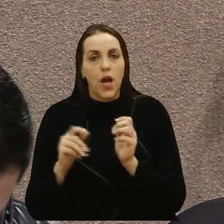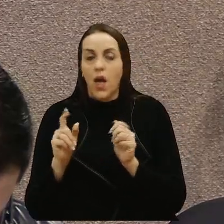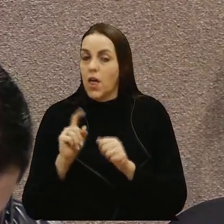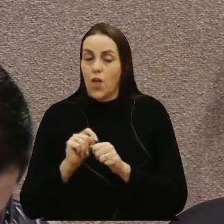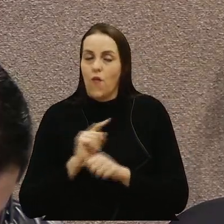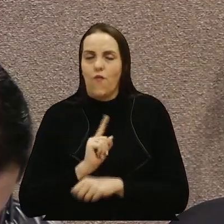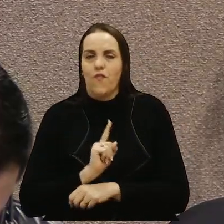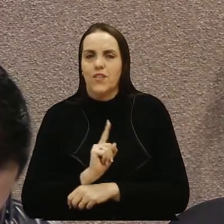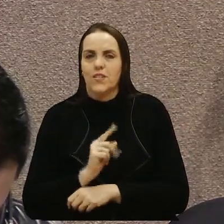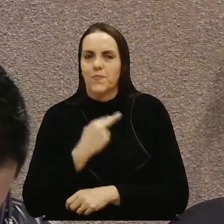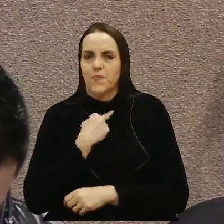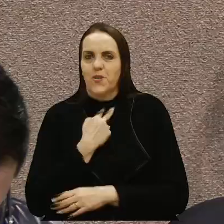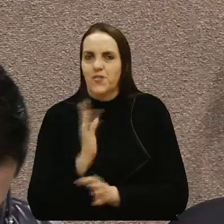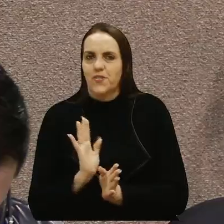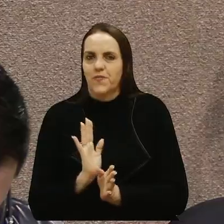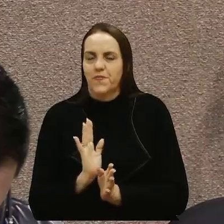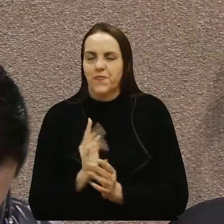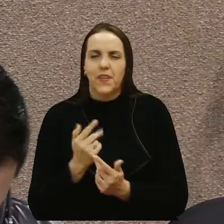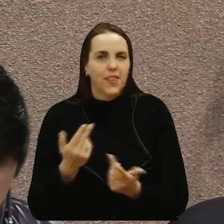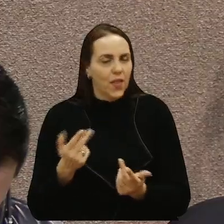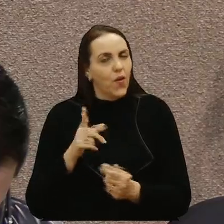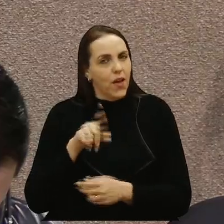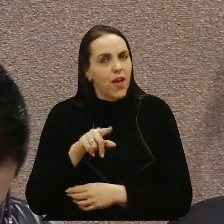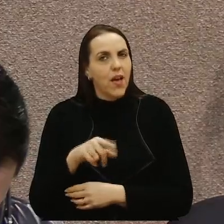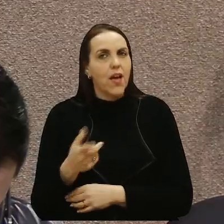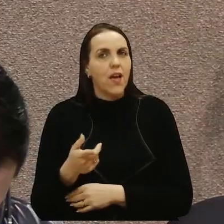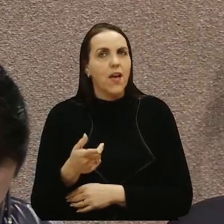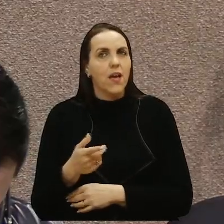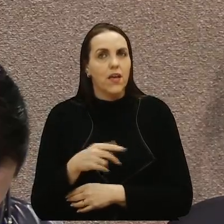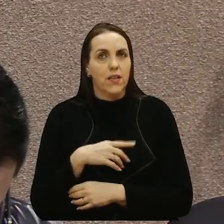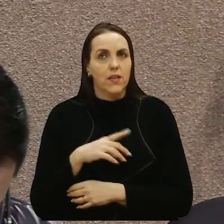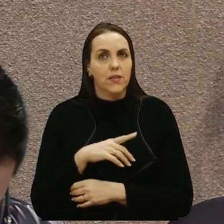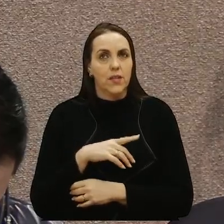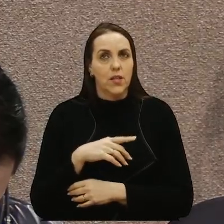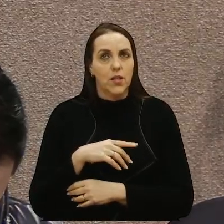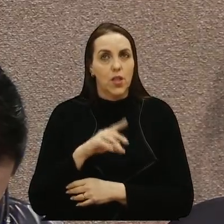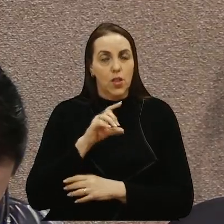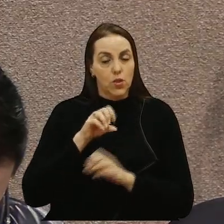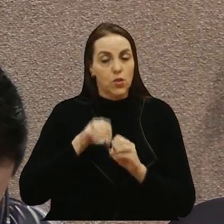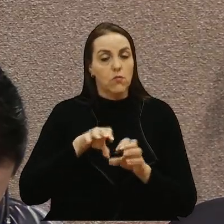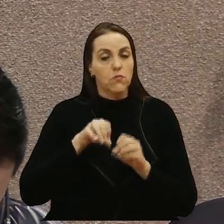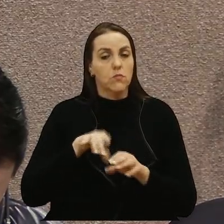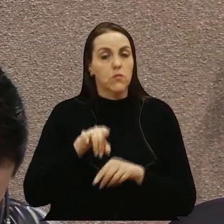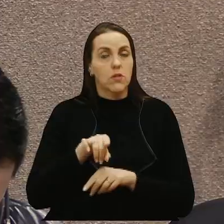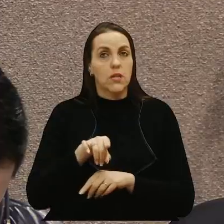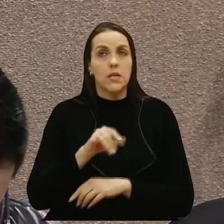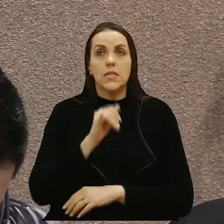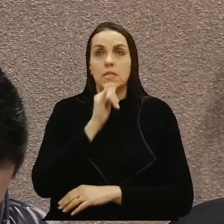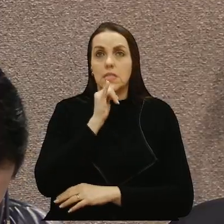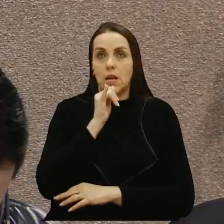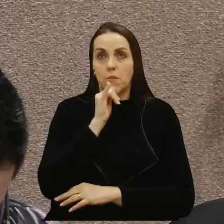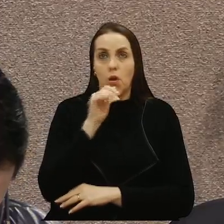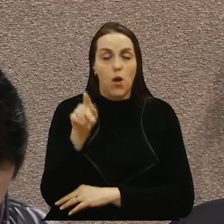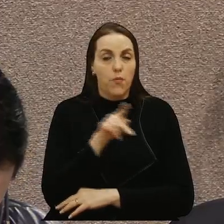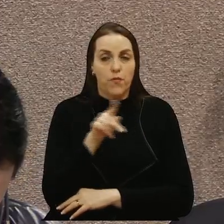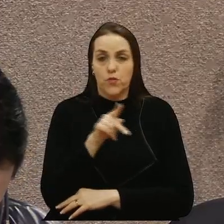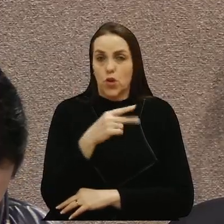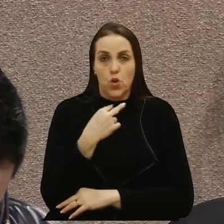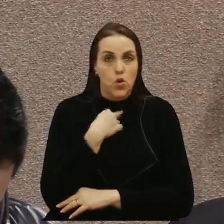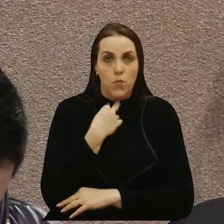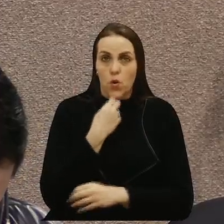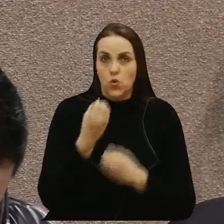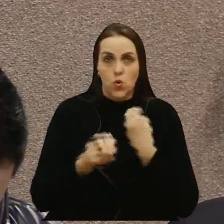fazê-lo. Então isso é na parte de doutrinação. Exemplo, se uma professora não puder contar como